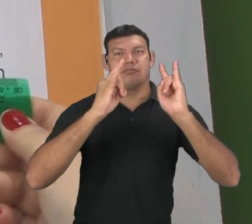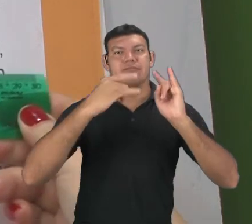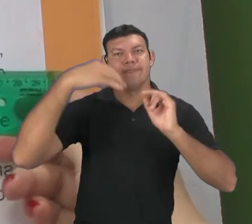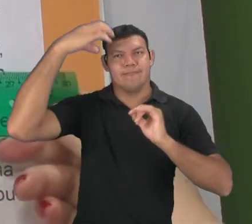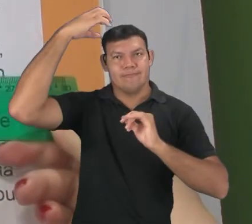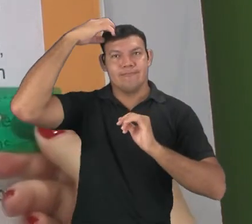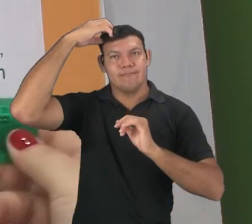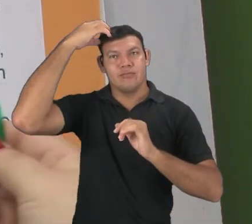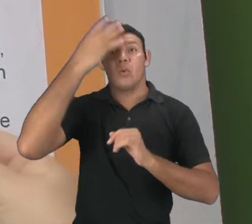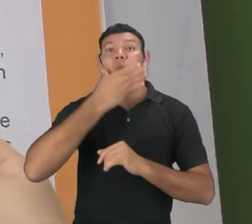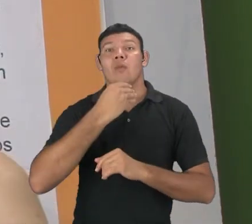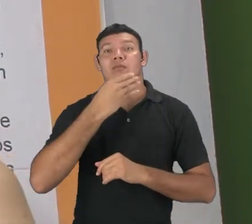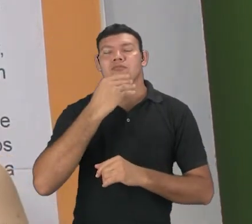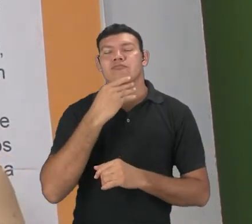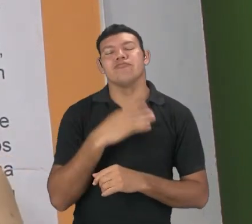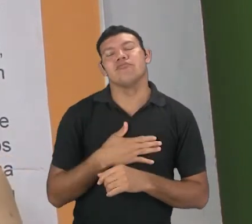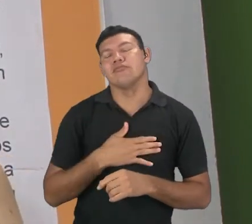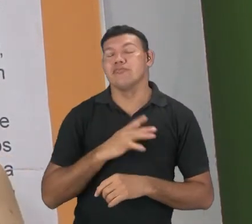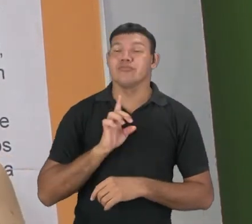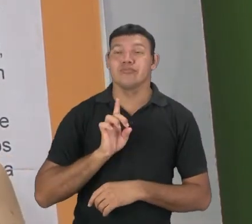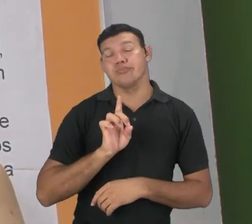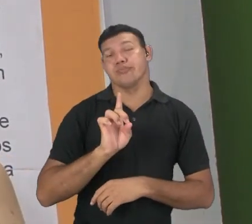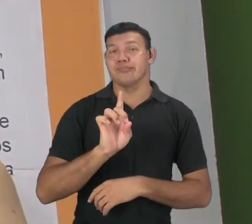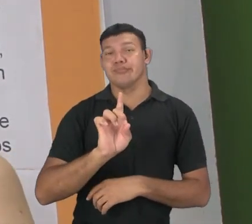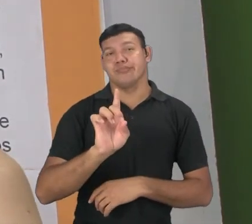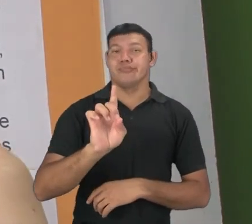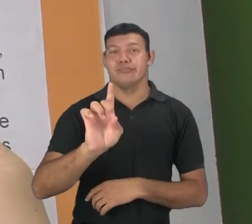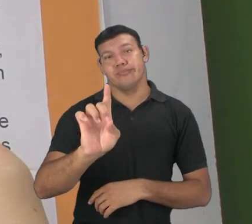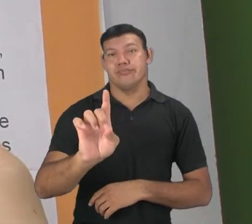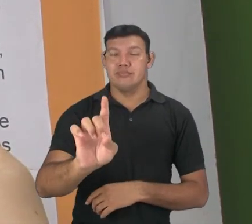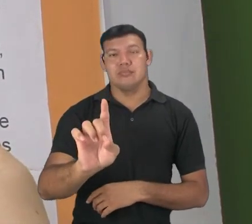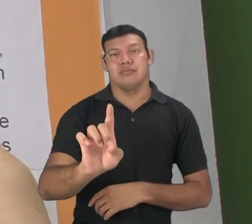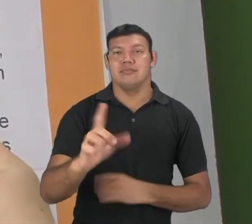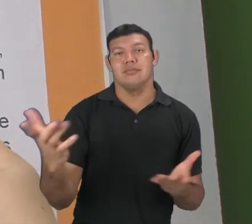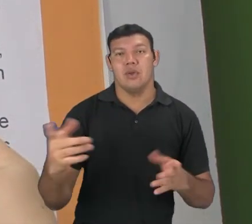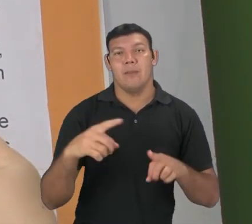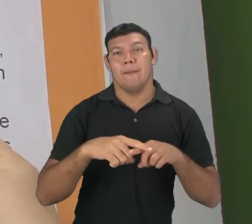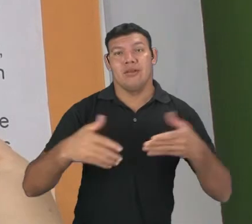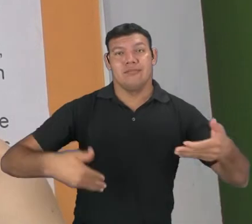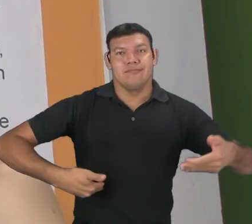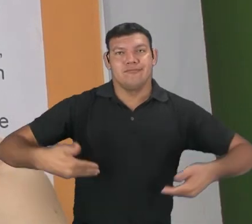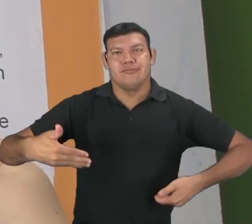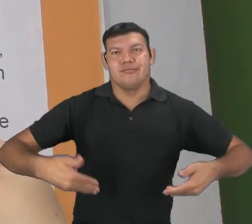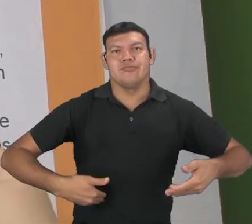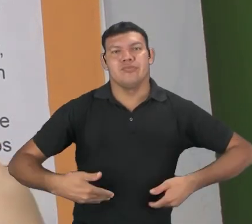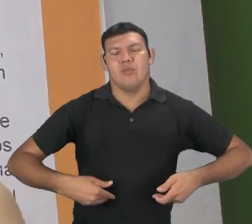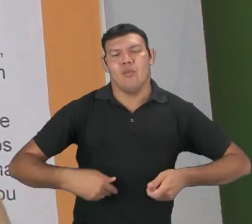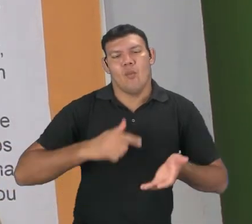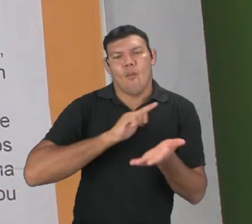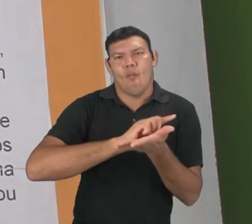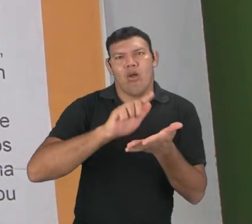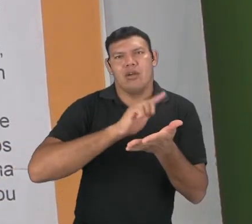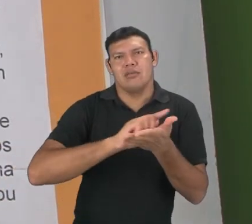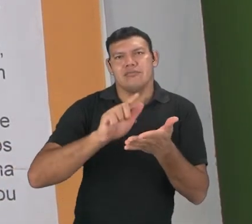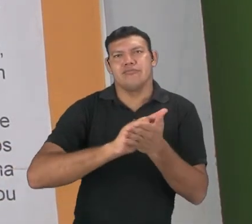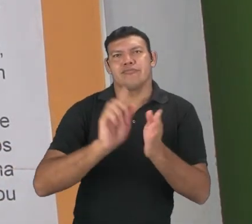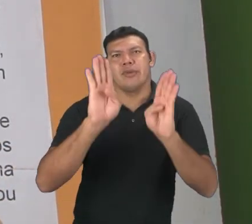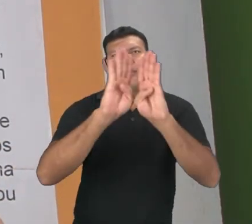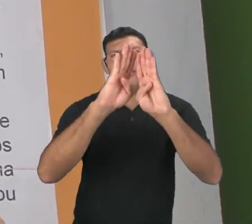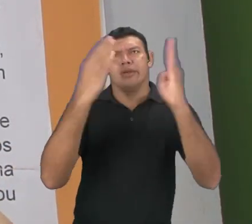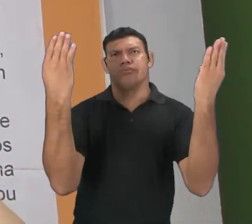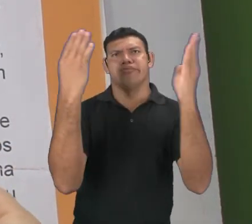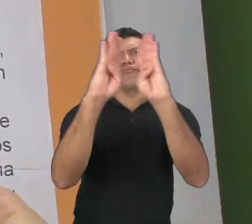em pessoa foi atender, pois os criados estavam ocupados enxugando as salas cujas janelas foram abertas